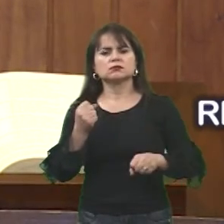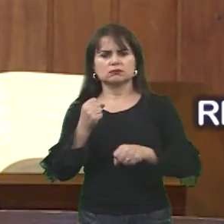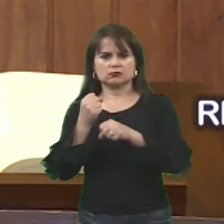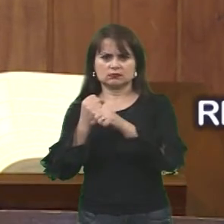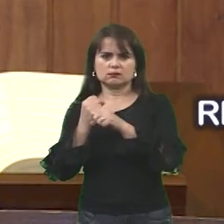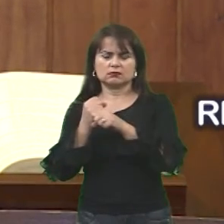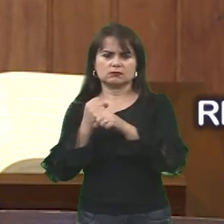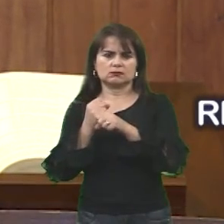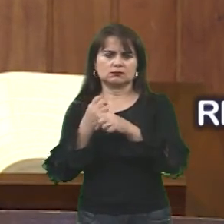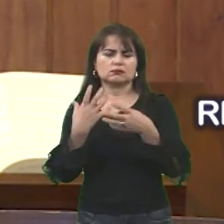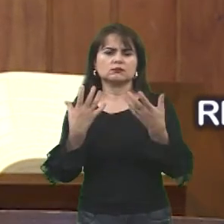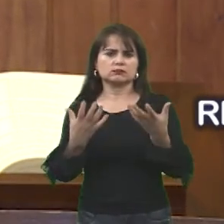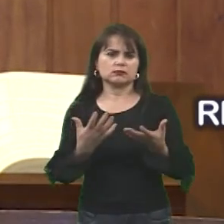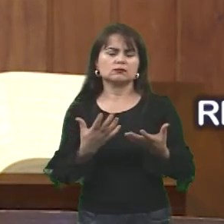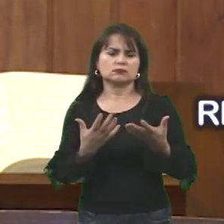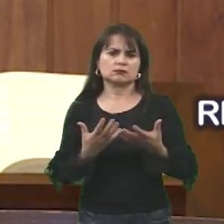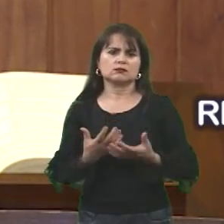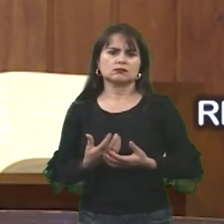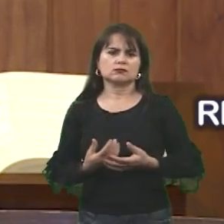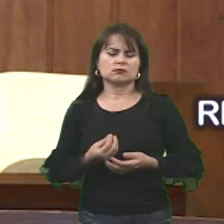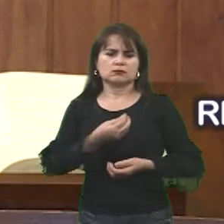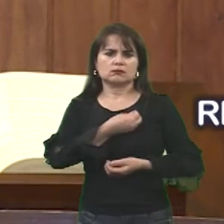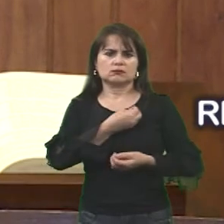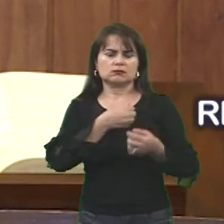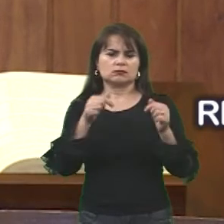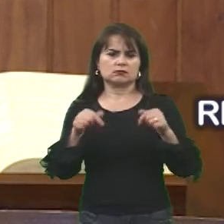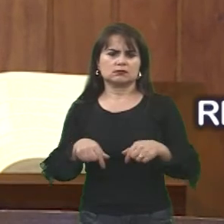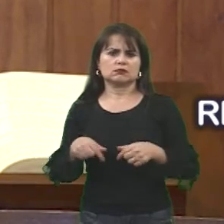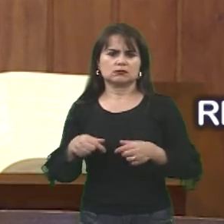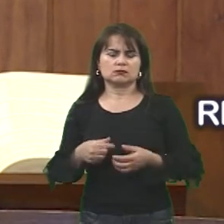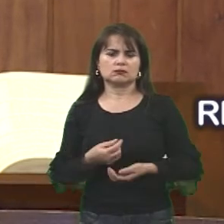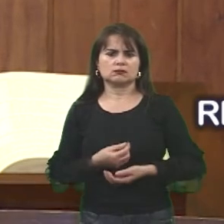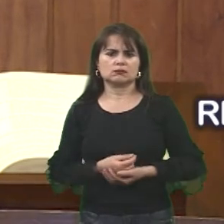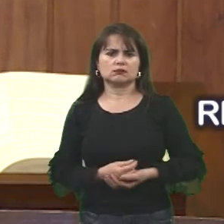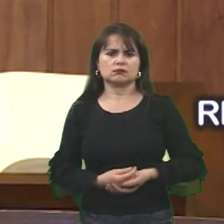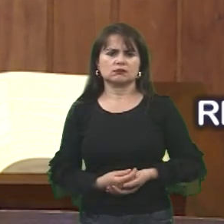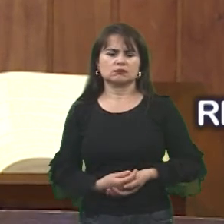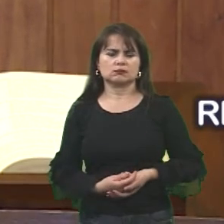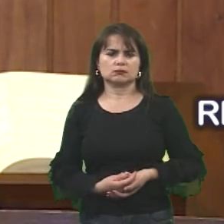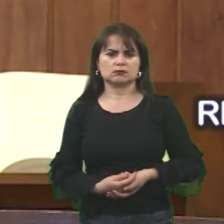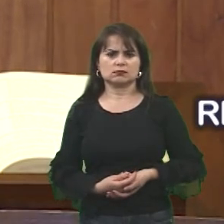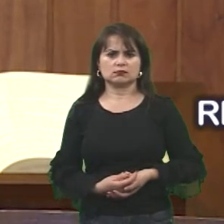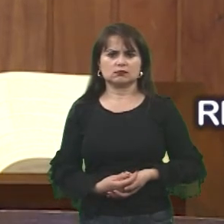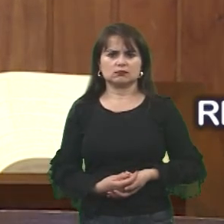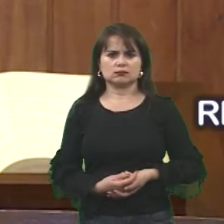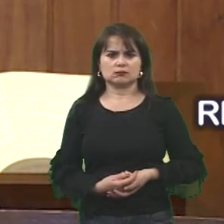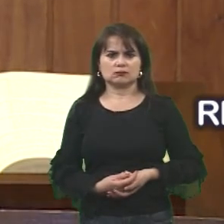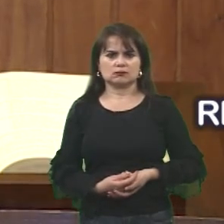às pessoas que aqui estão presentes, mobilizadas. Obrigado, presidente.